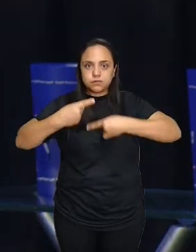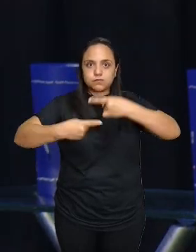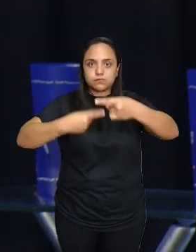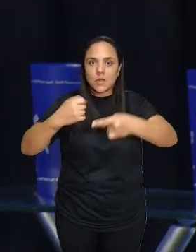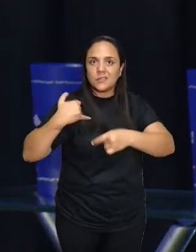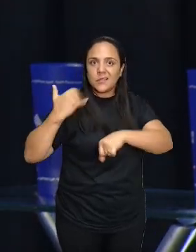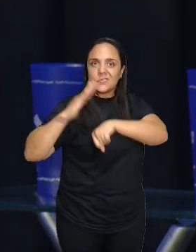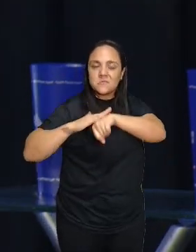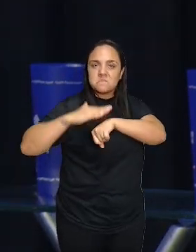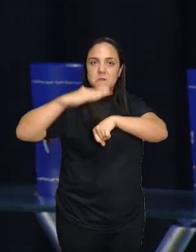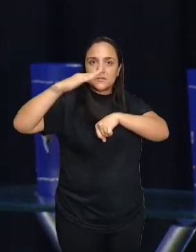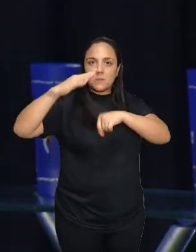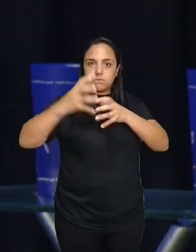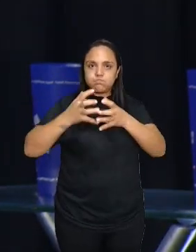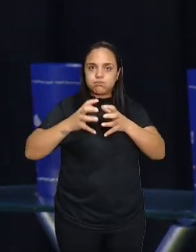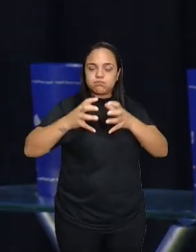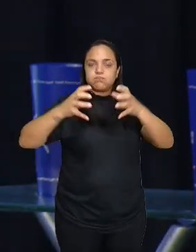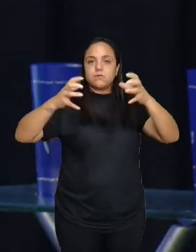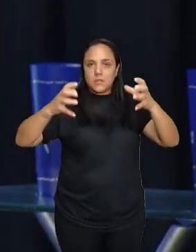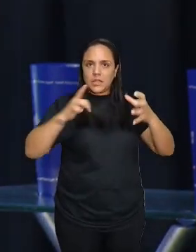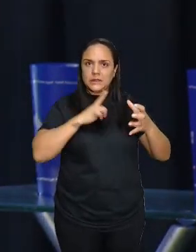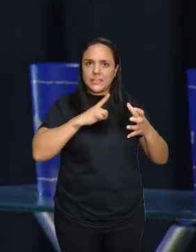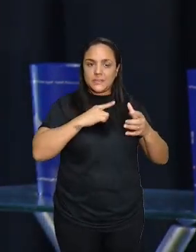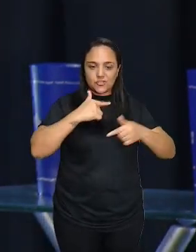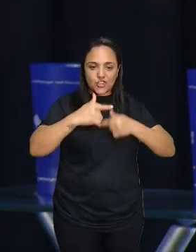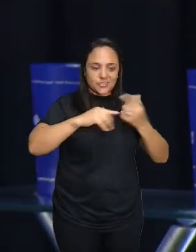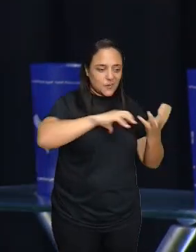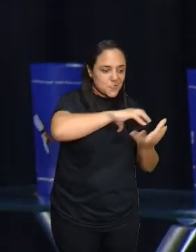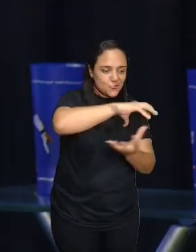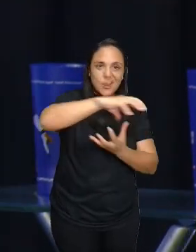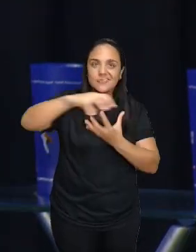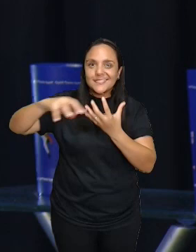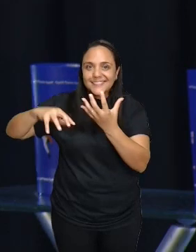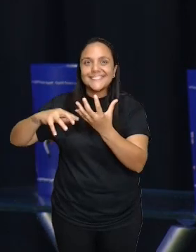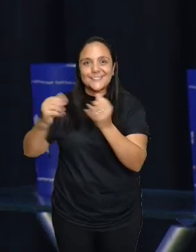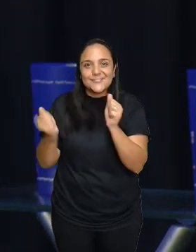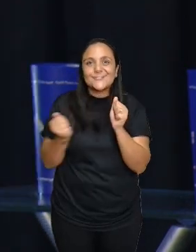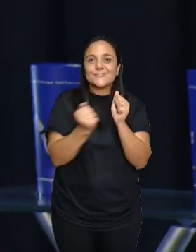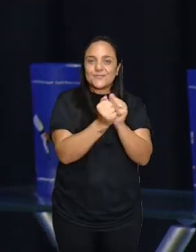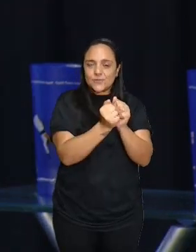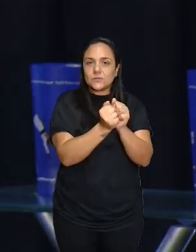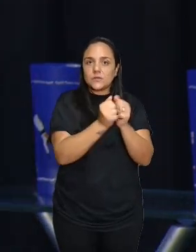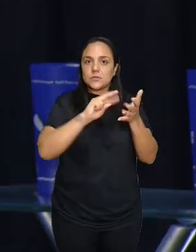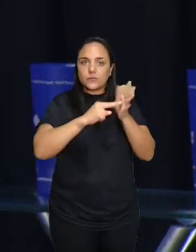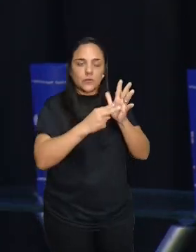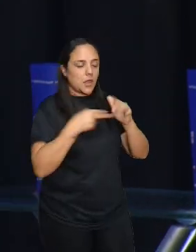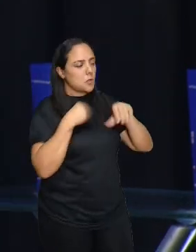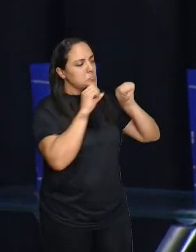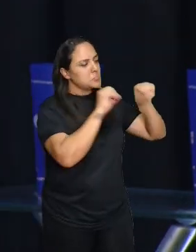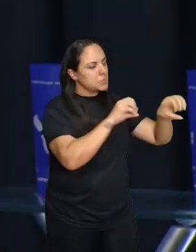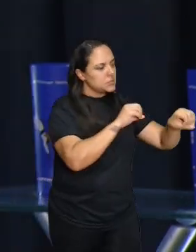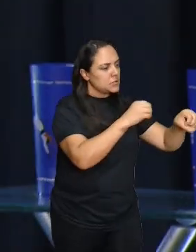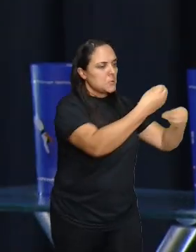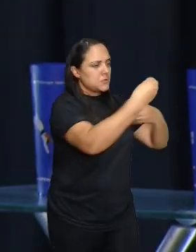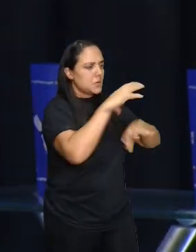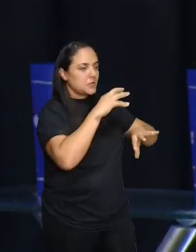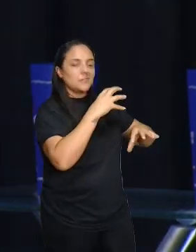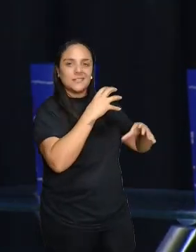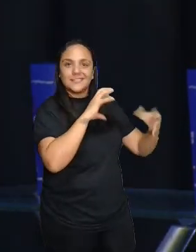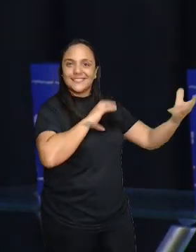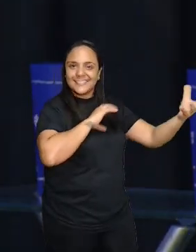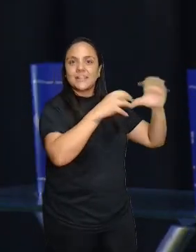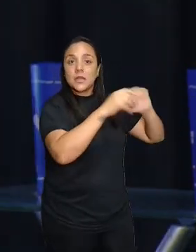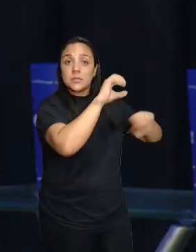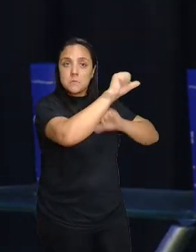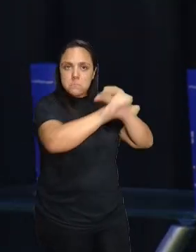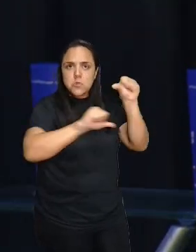traz essa questão de ter várias gerações trabalhando juntas, como que é a primeira vez na história da humanidade que a gente tem 4 ou até 5